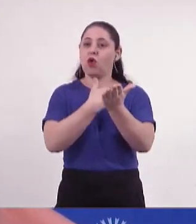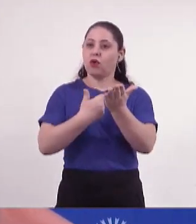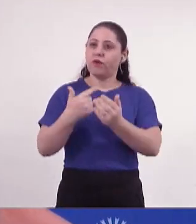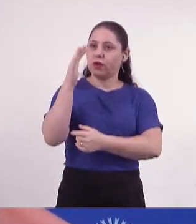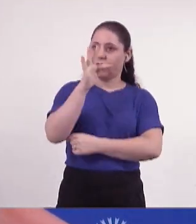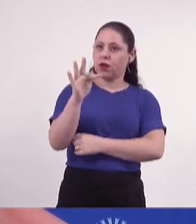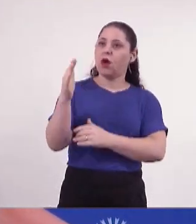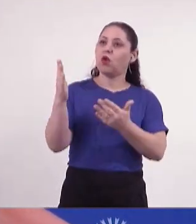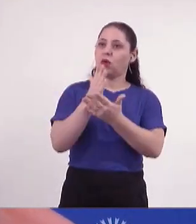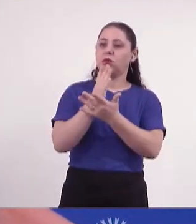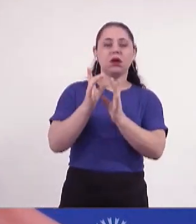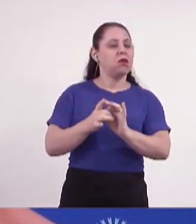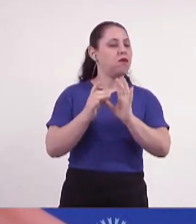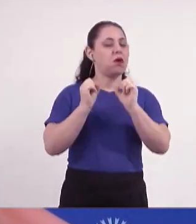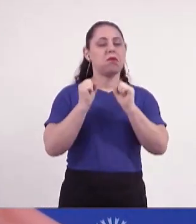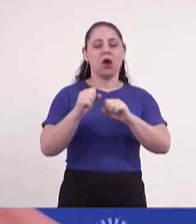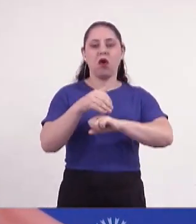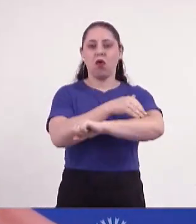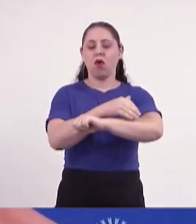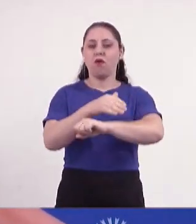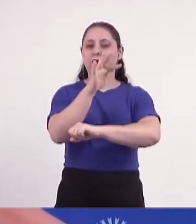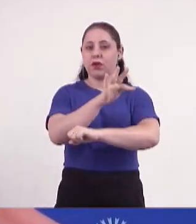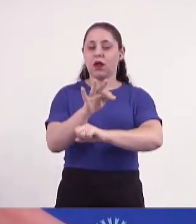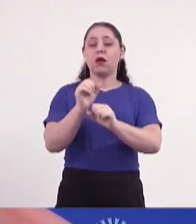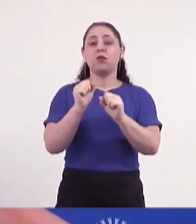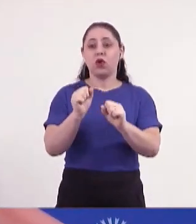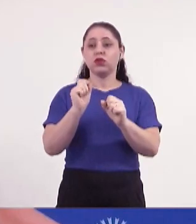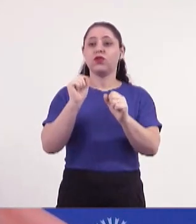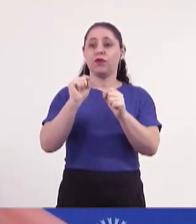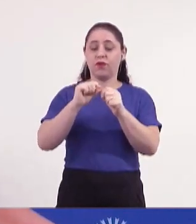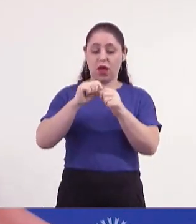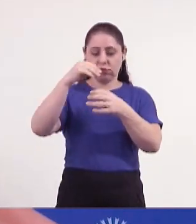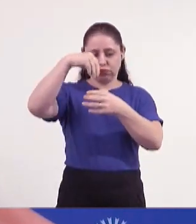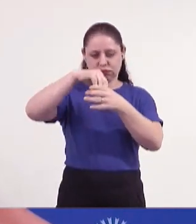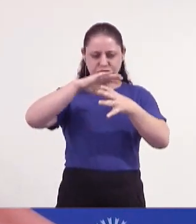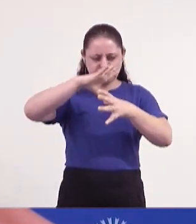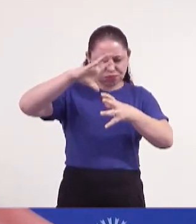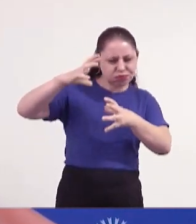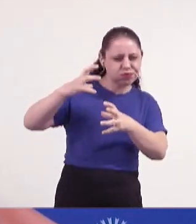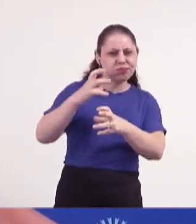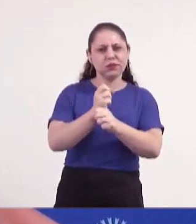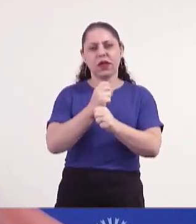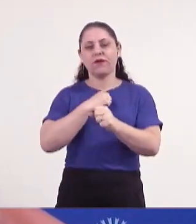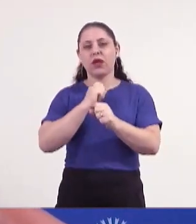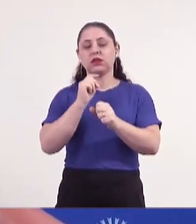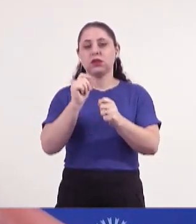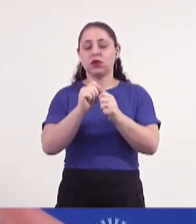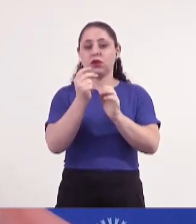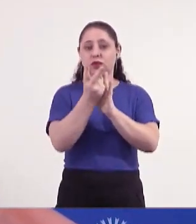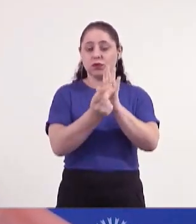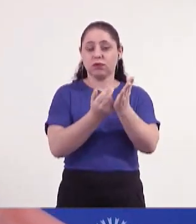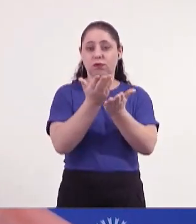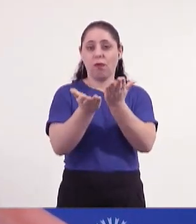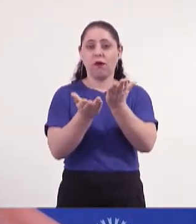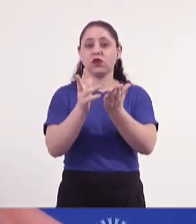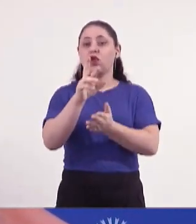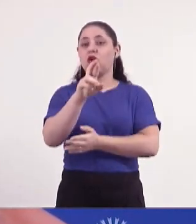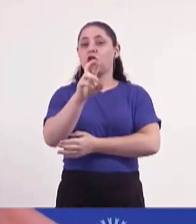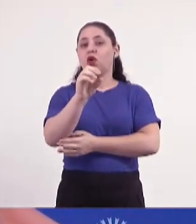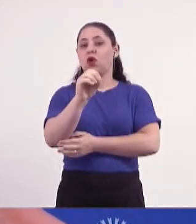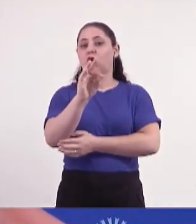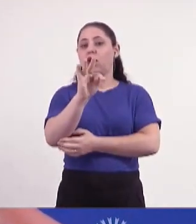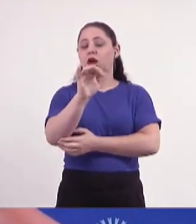algumas rodovias federais para que nós pudéssemos fazer dentro de um pacote essa nova rota que nós estamos